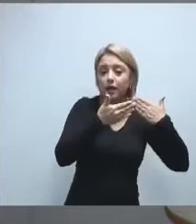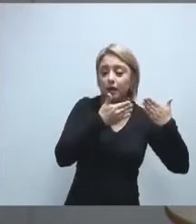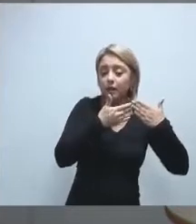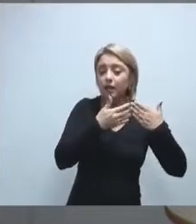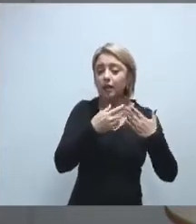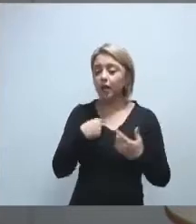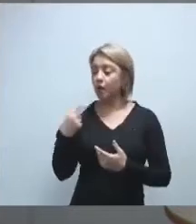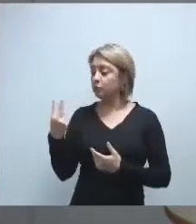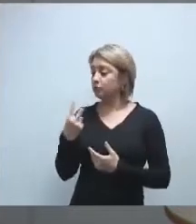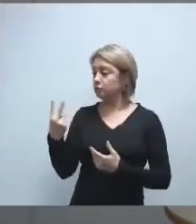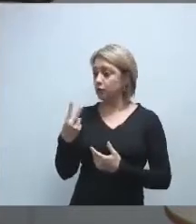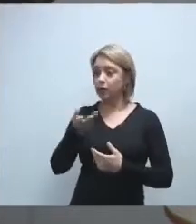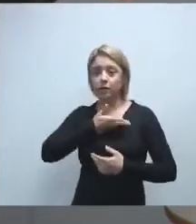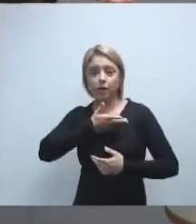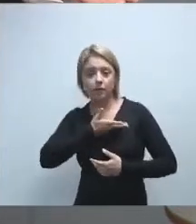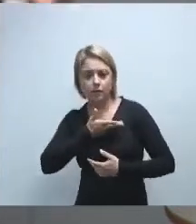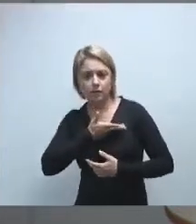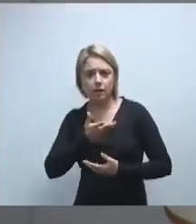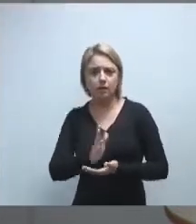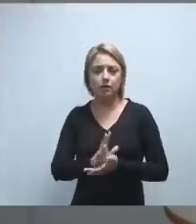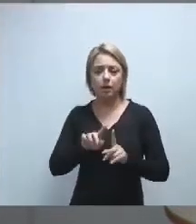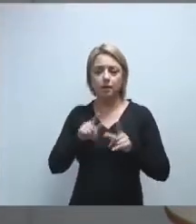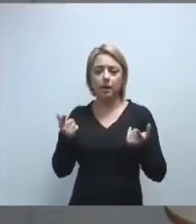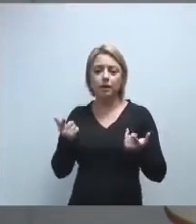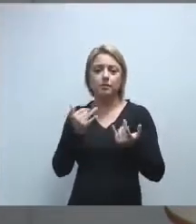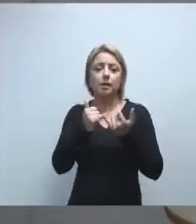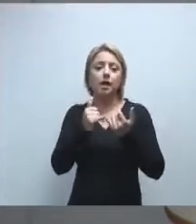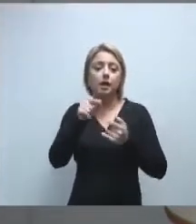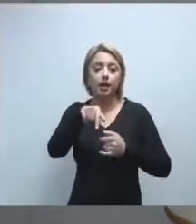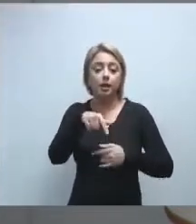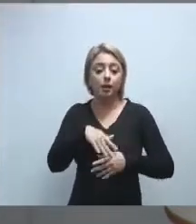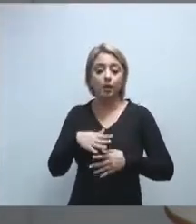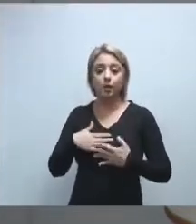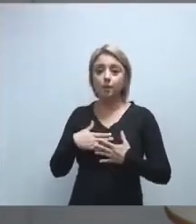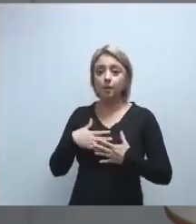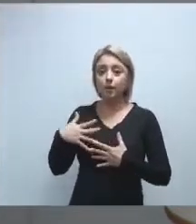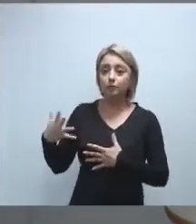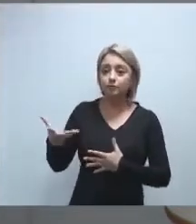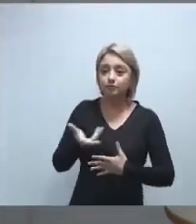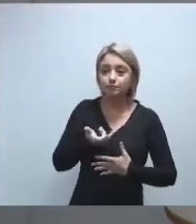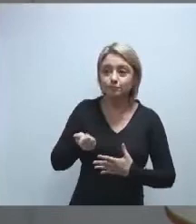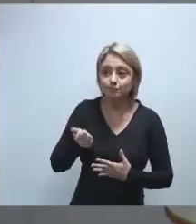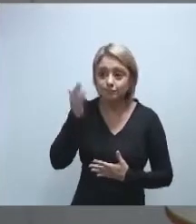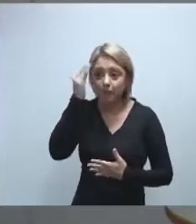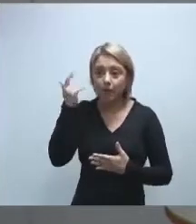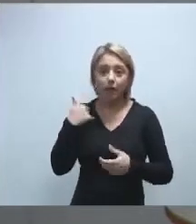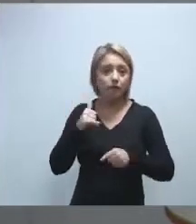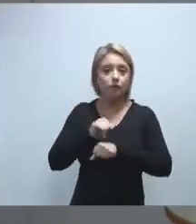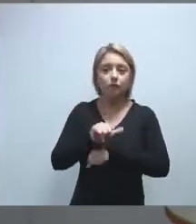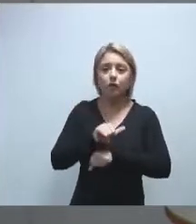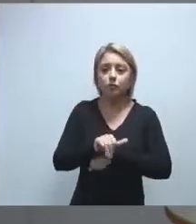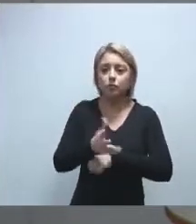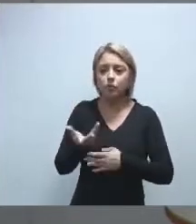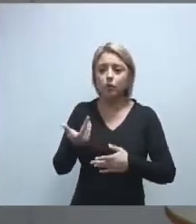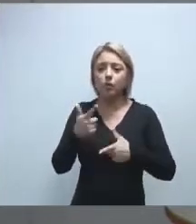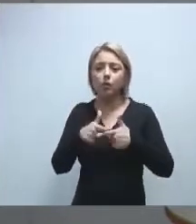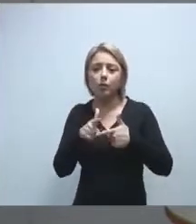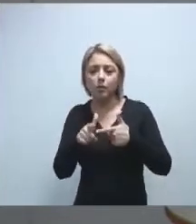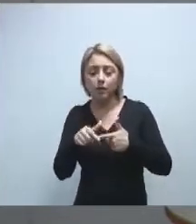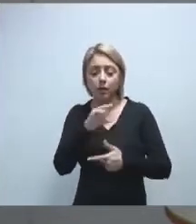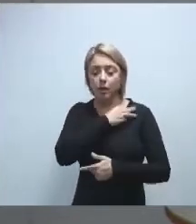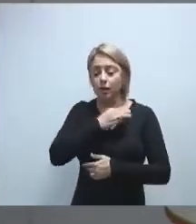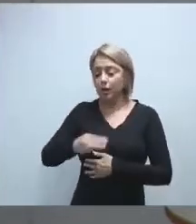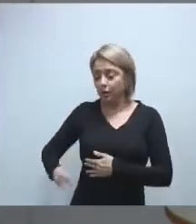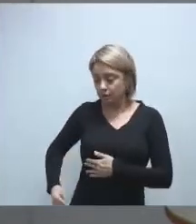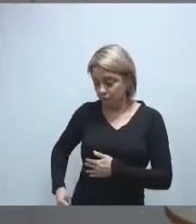mas agora me parece que o meu meu ídolo não compareceu que o ministro